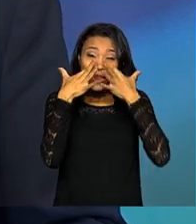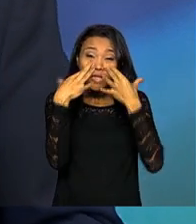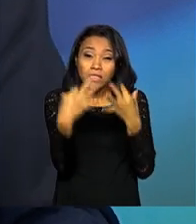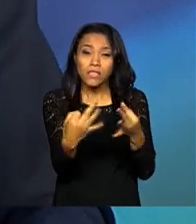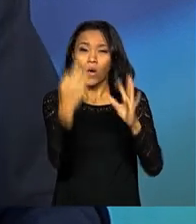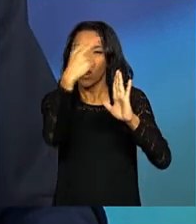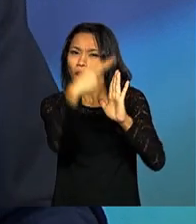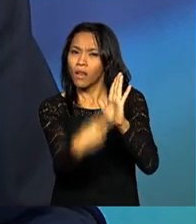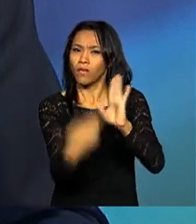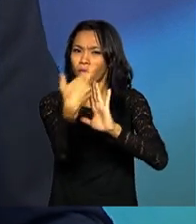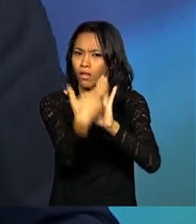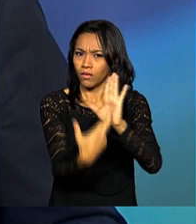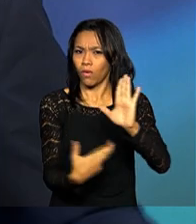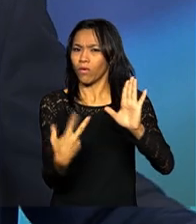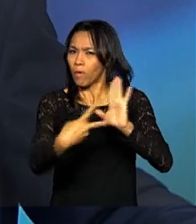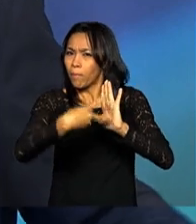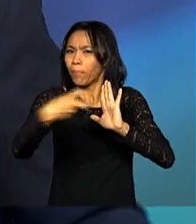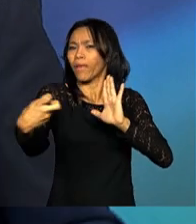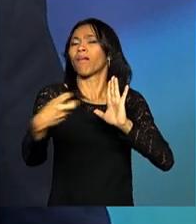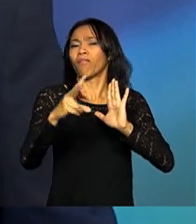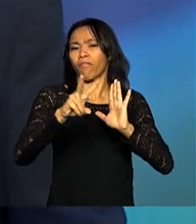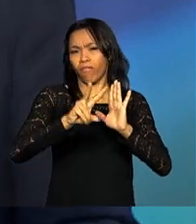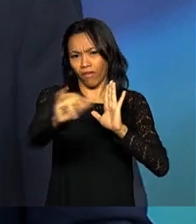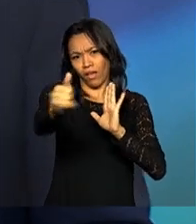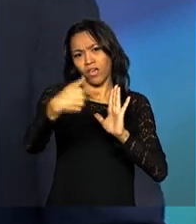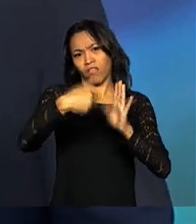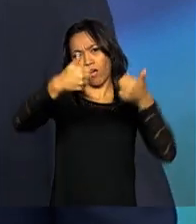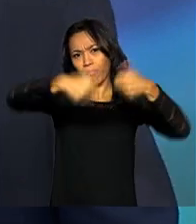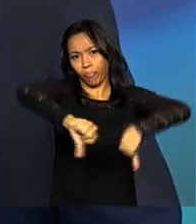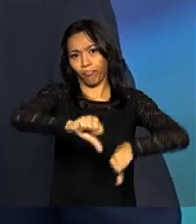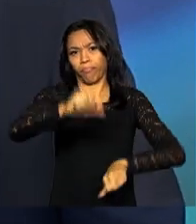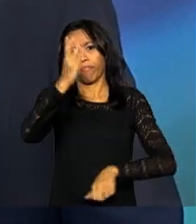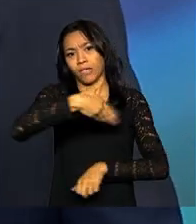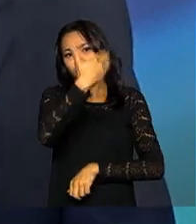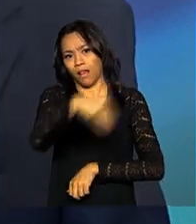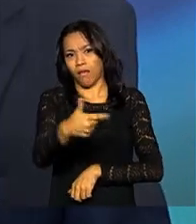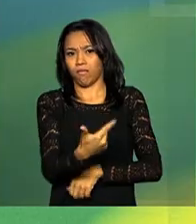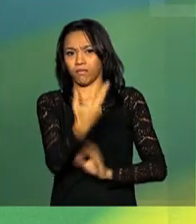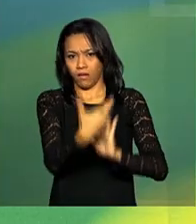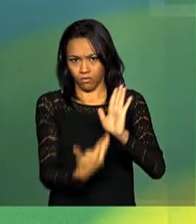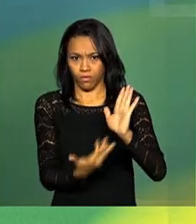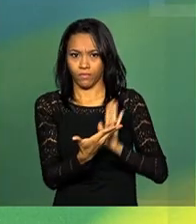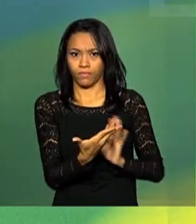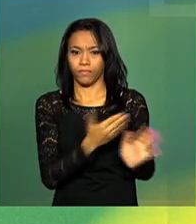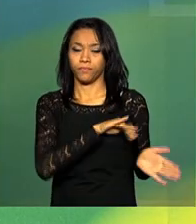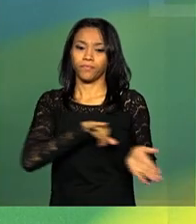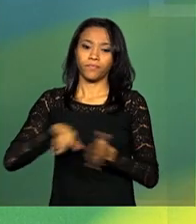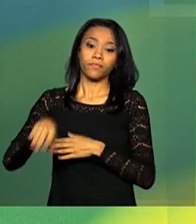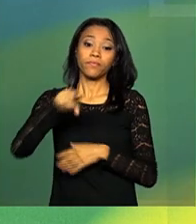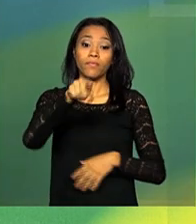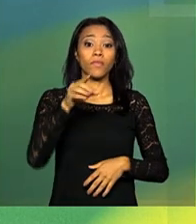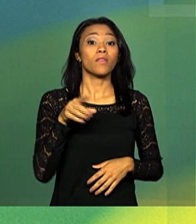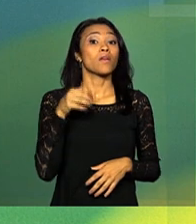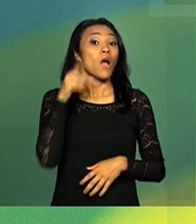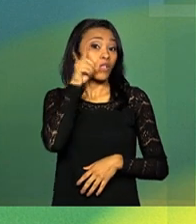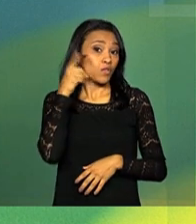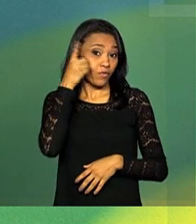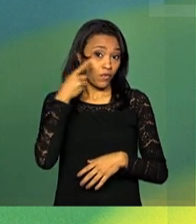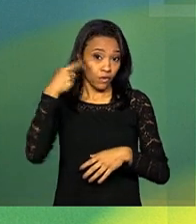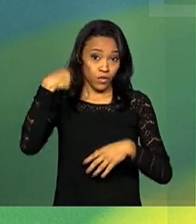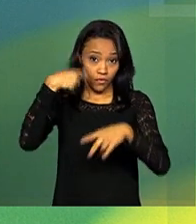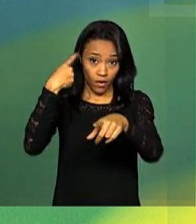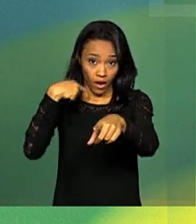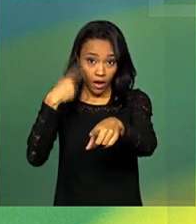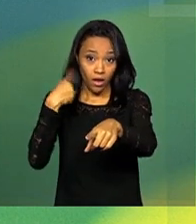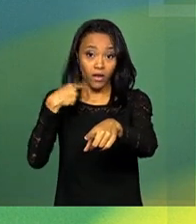o farão, é que o relatório não sobrevive. Não há como. O advogado-geral da União adiantou que o governo